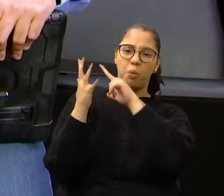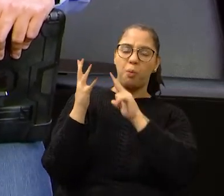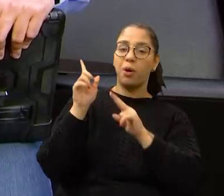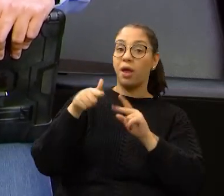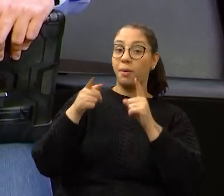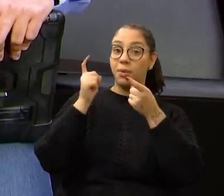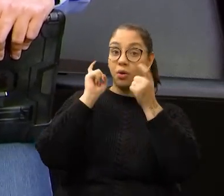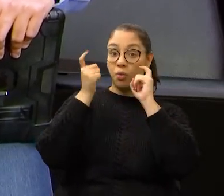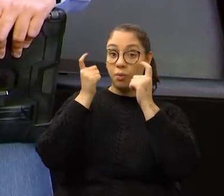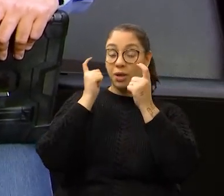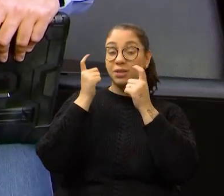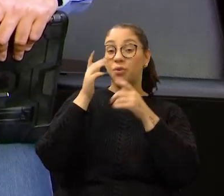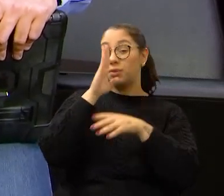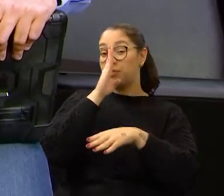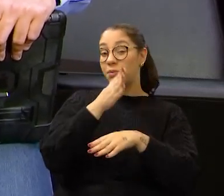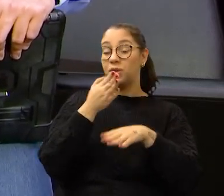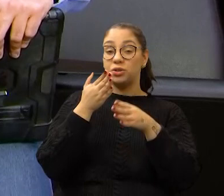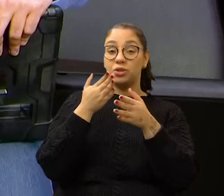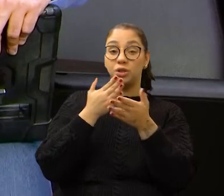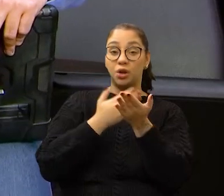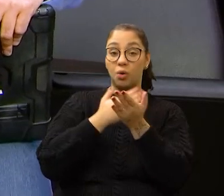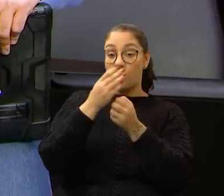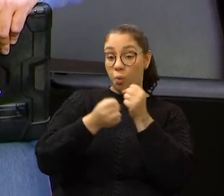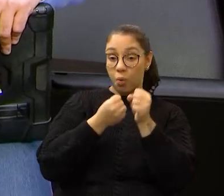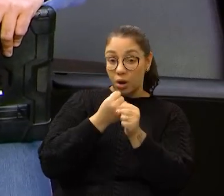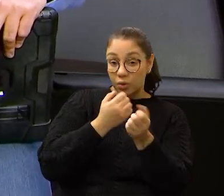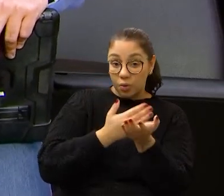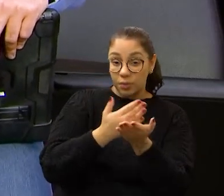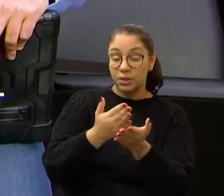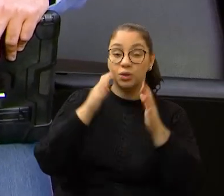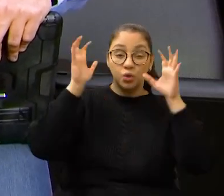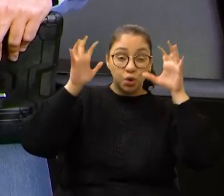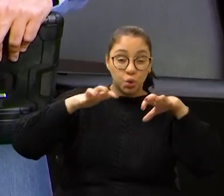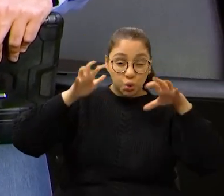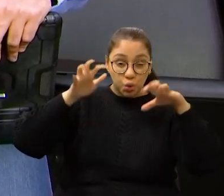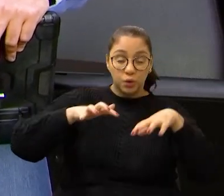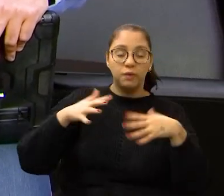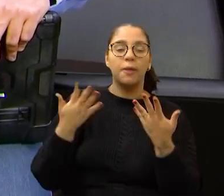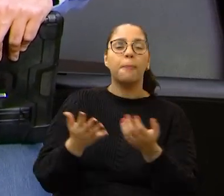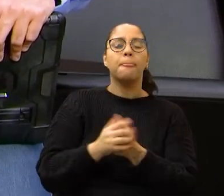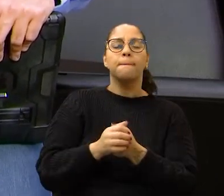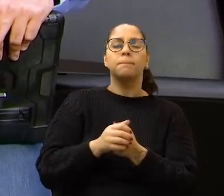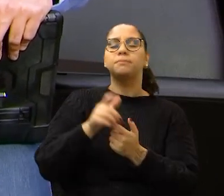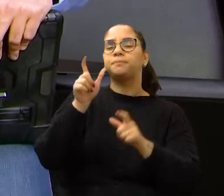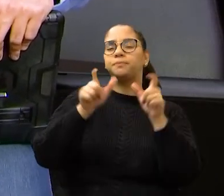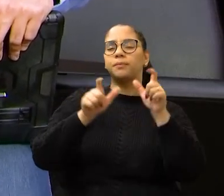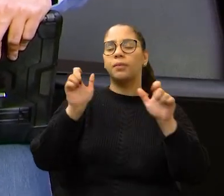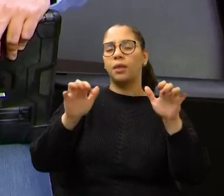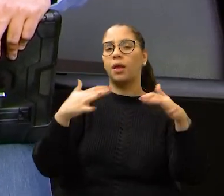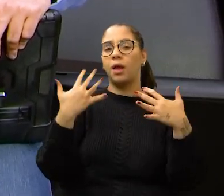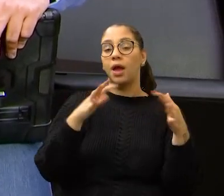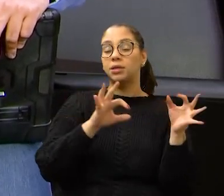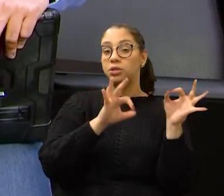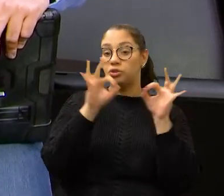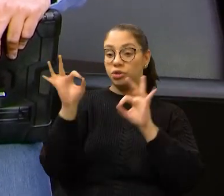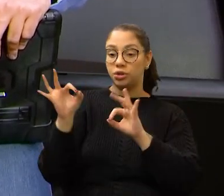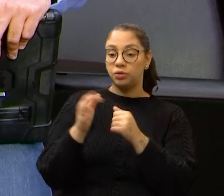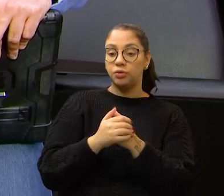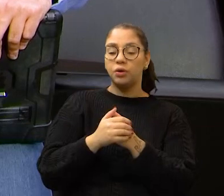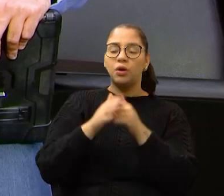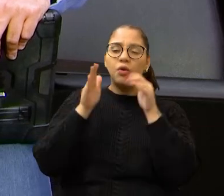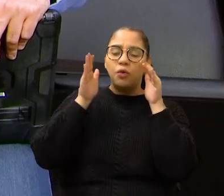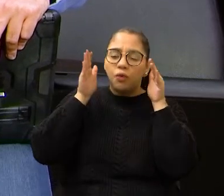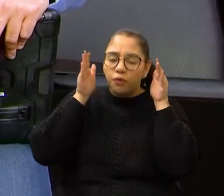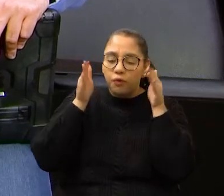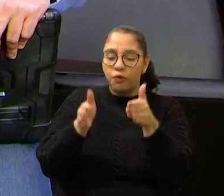árvore, que é uma preocupação, principalmente neste início de ano, com as chuvas intensas. Para você, para quem está nos